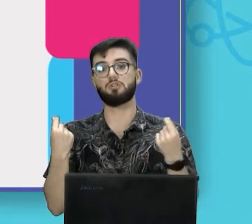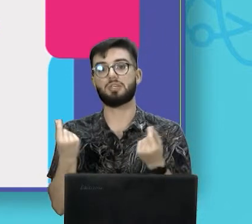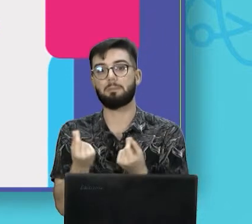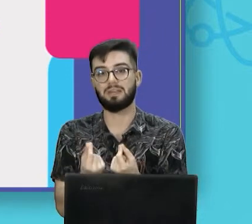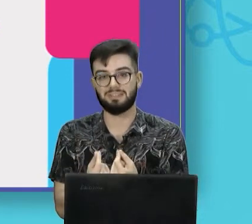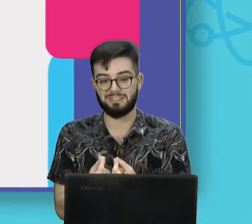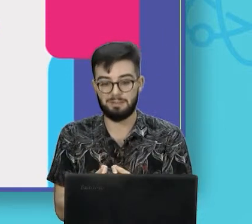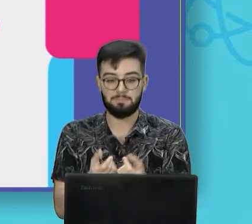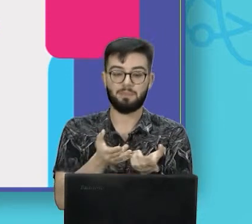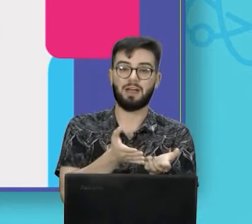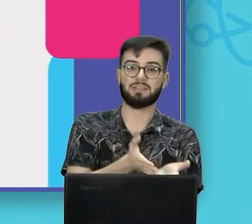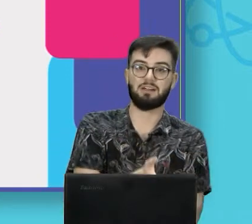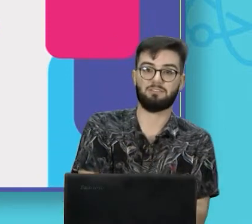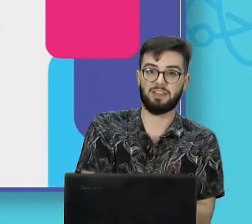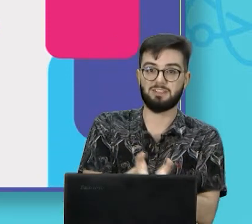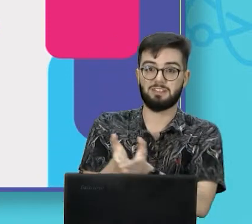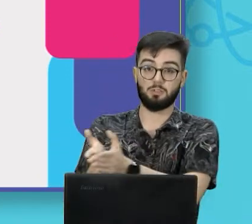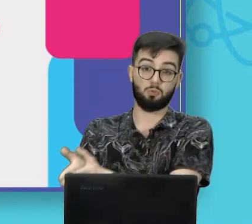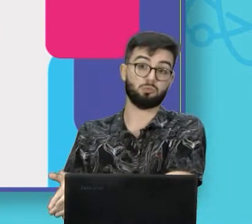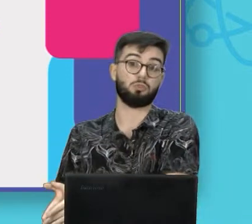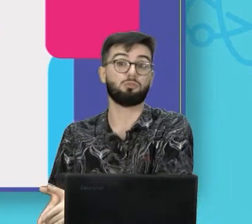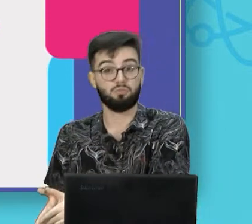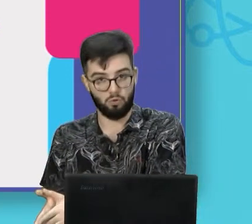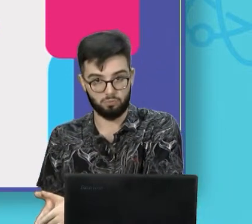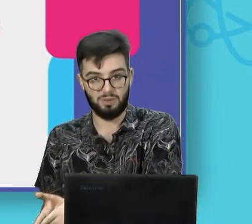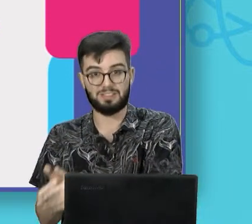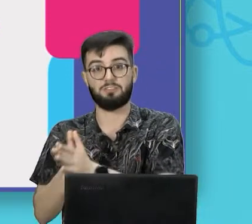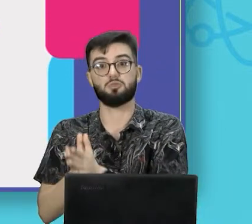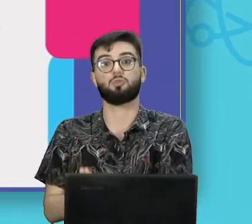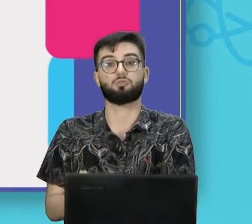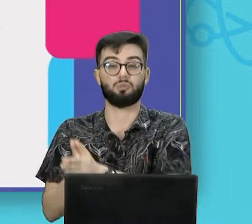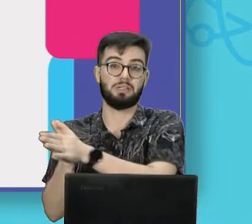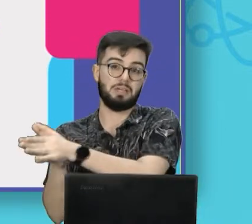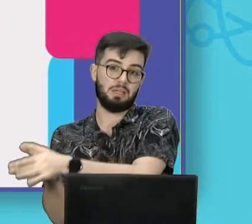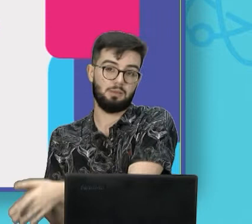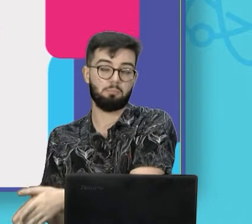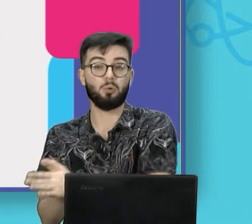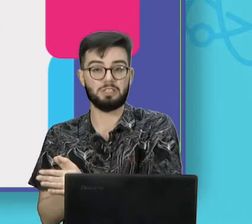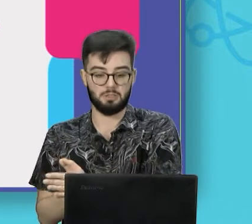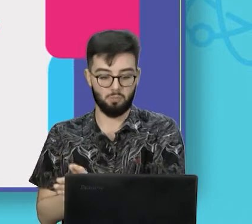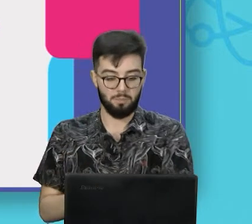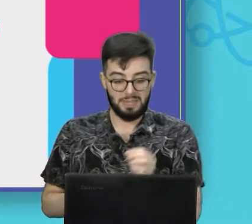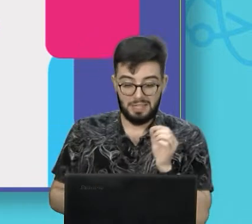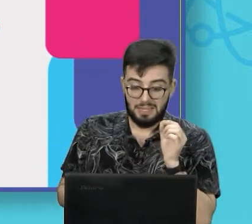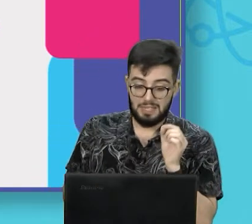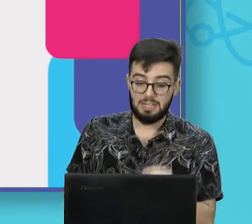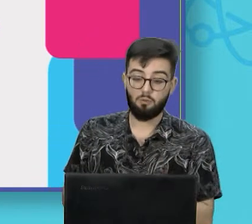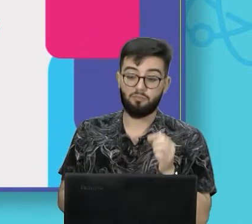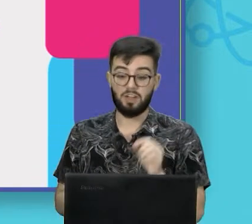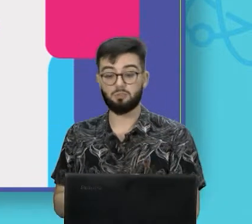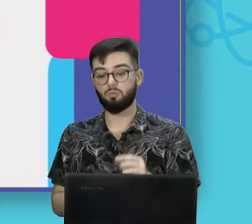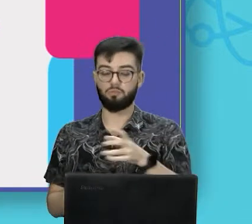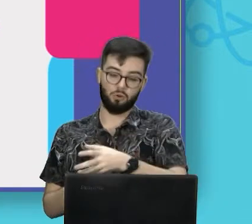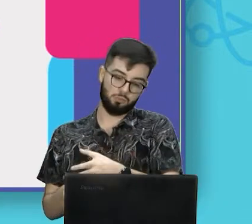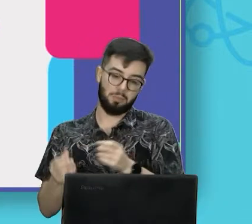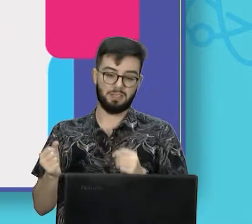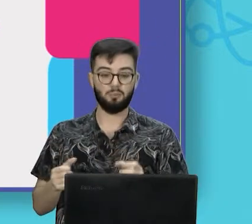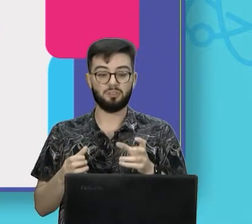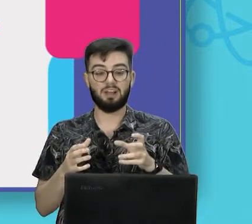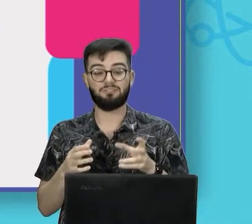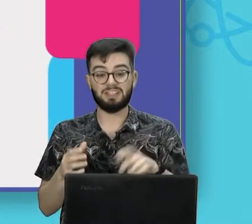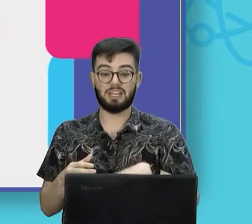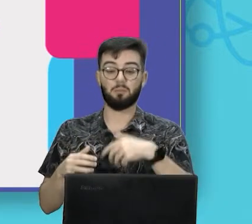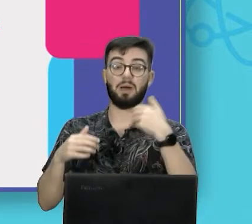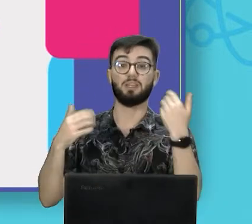que as elites locais vão estabelecer através do controle do voto através do controle político e o veto o